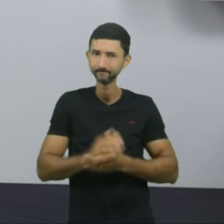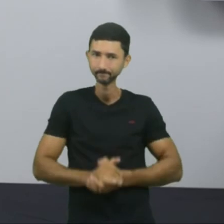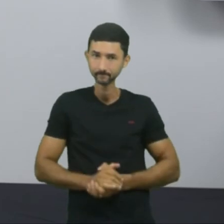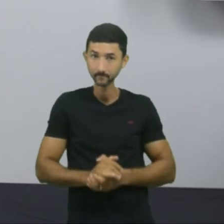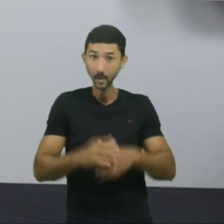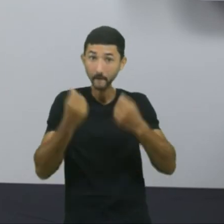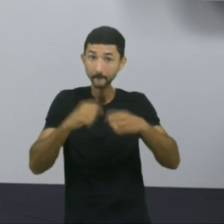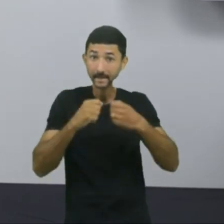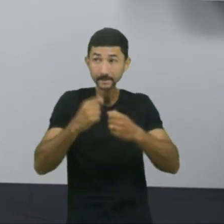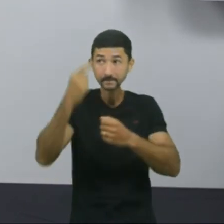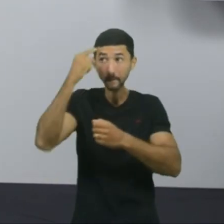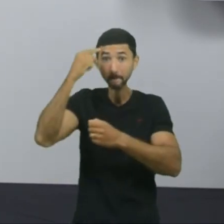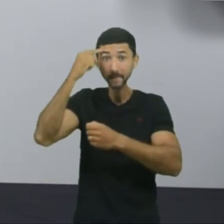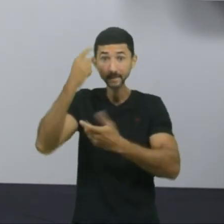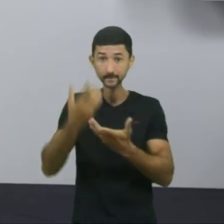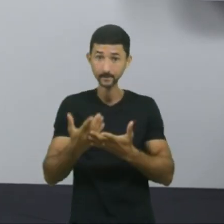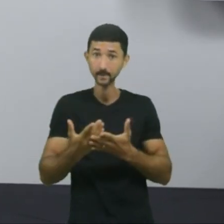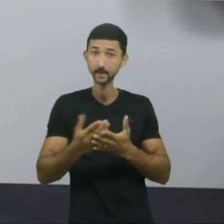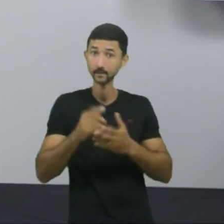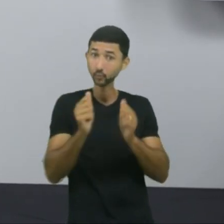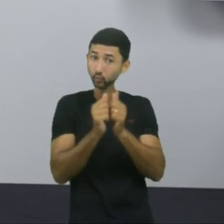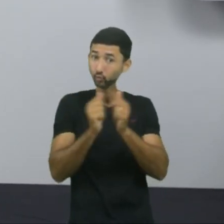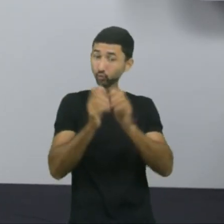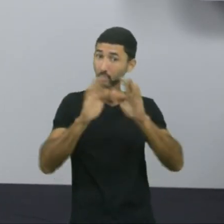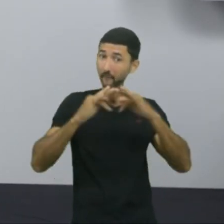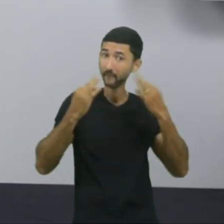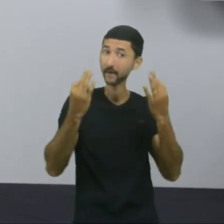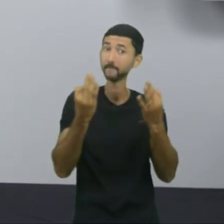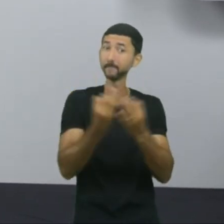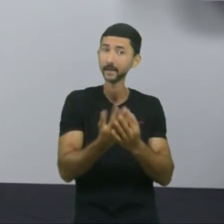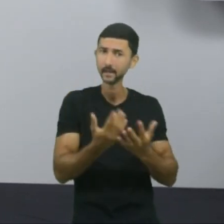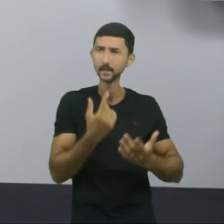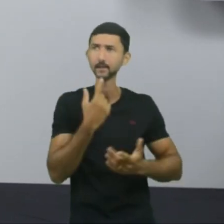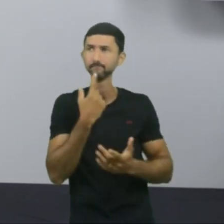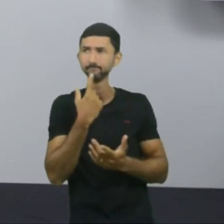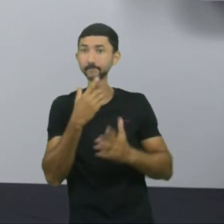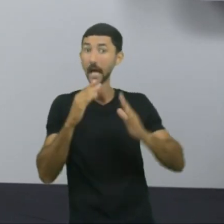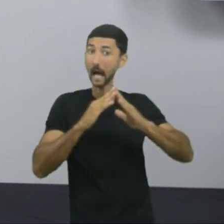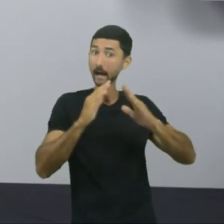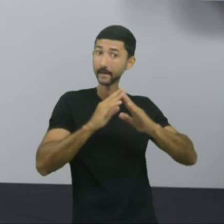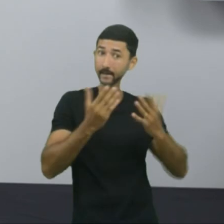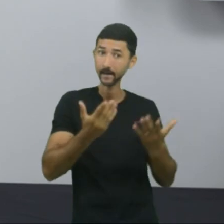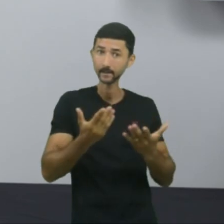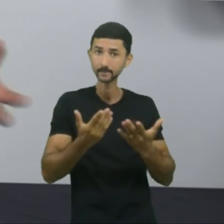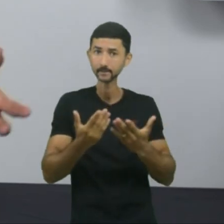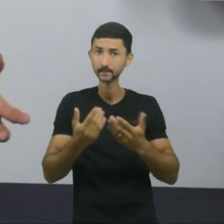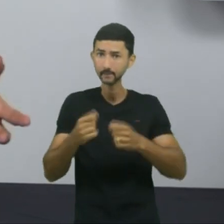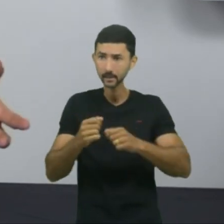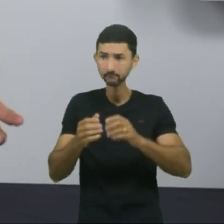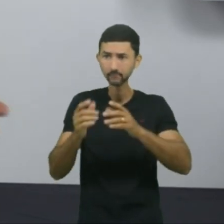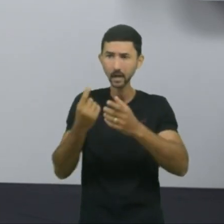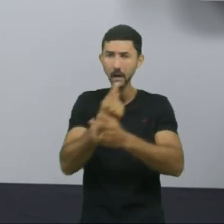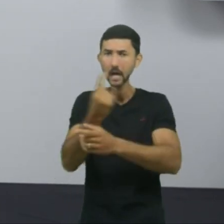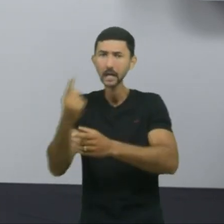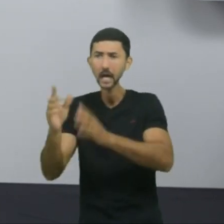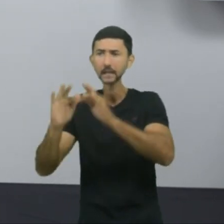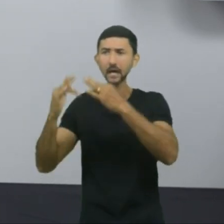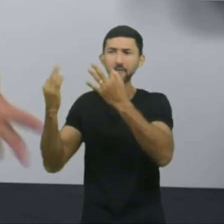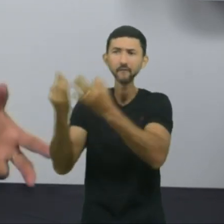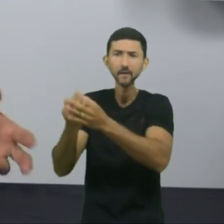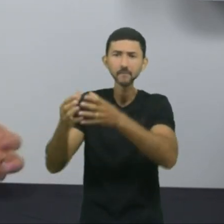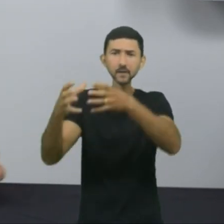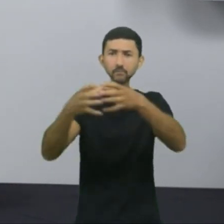você precisa refletir junto com a sua família, refletir na sua casa, porque cada família